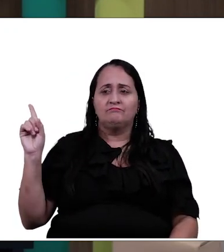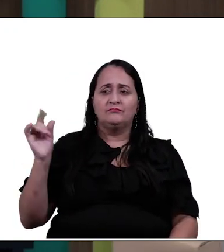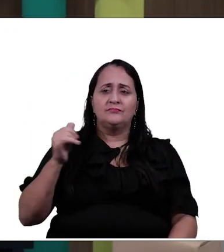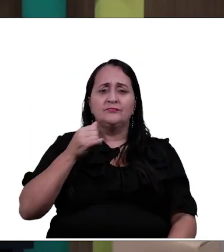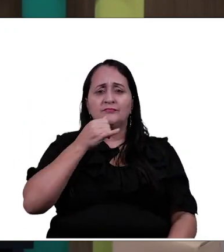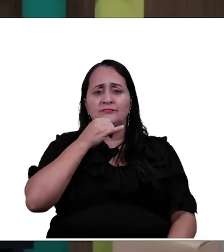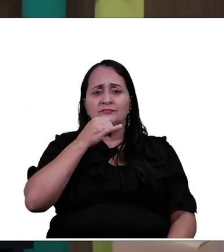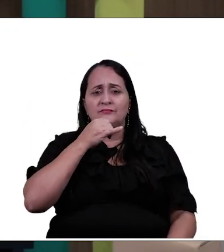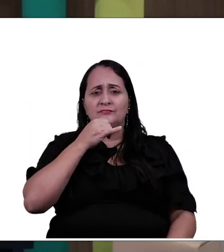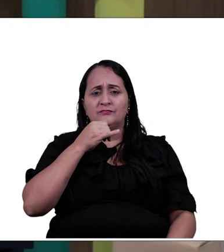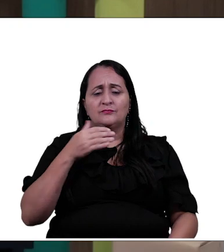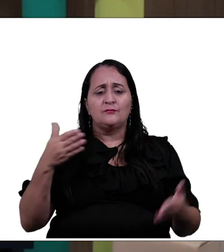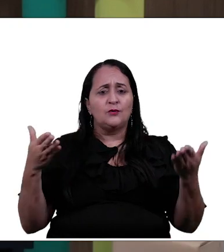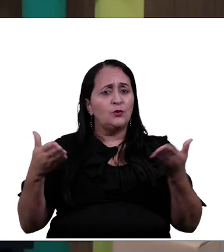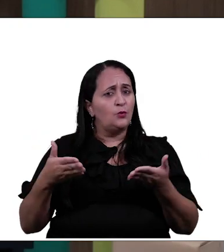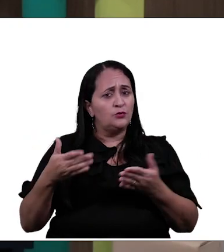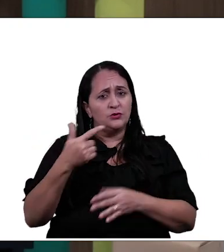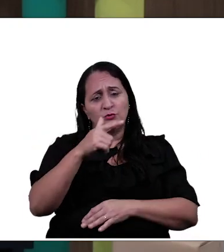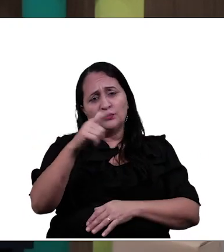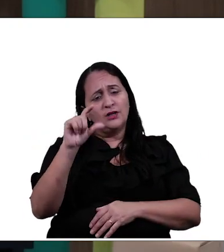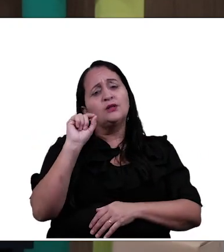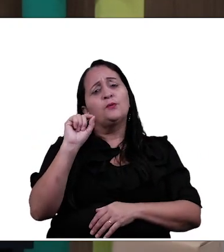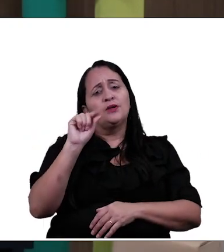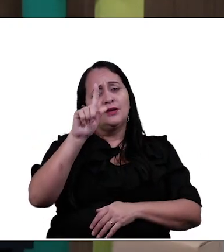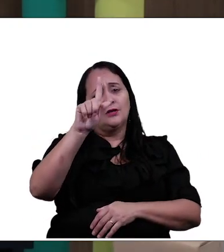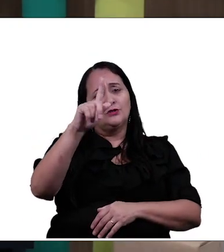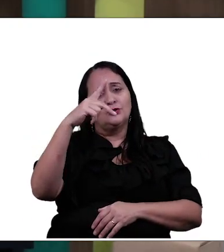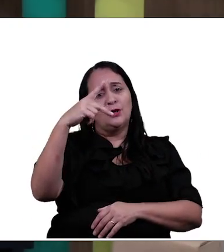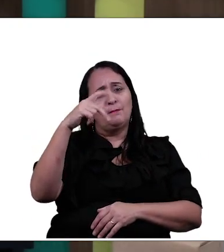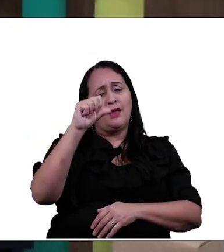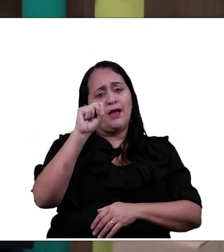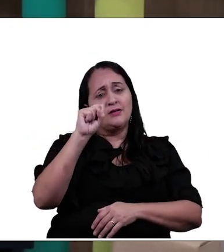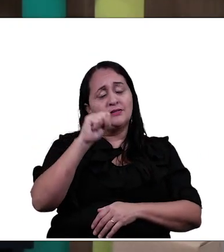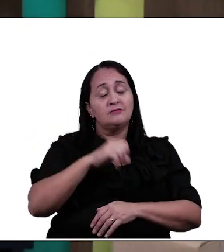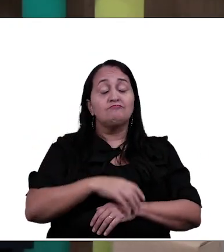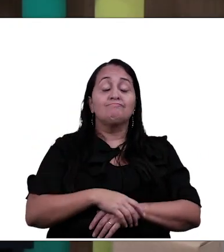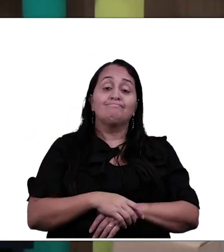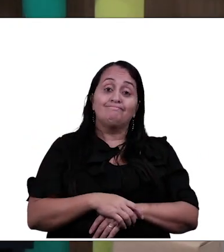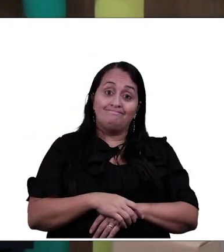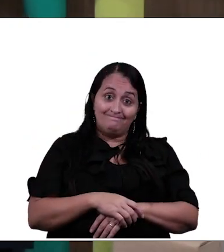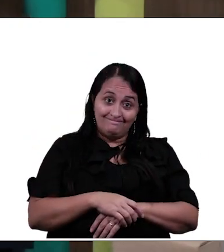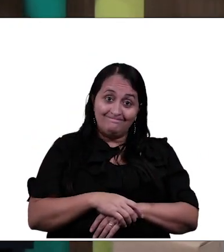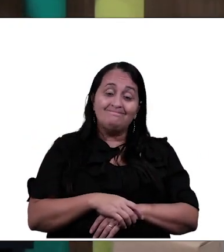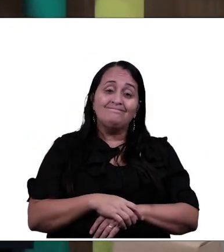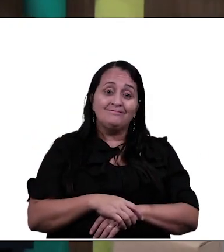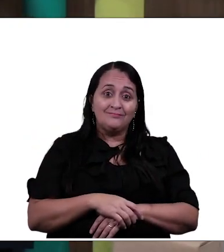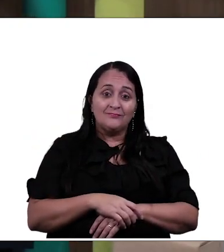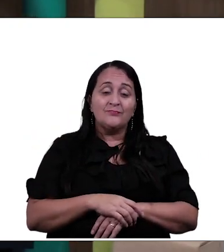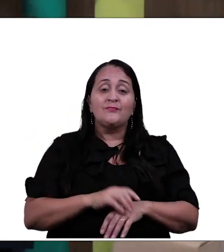dos números racionais. Os números racionais, eles podem ser